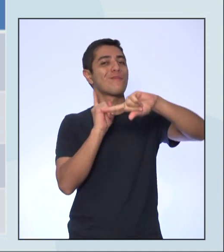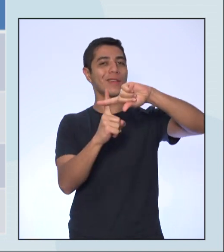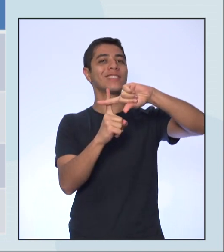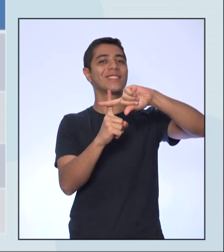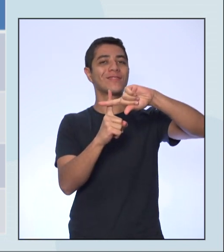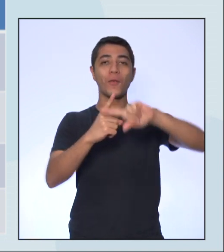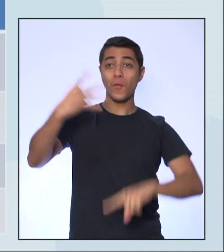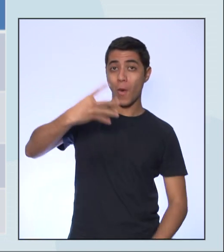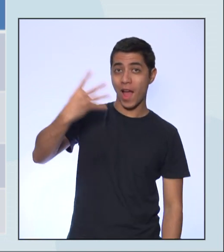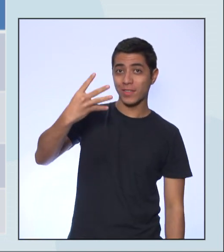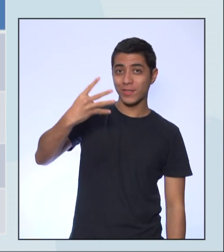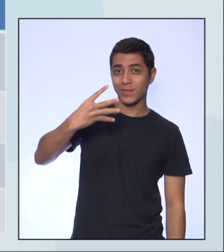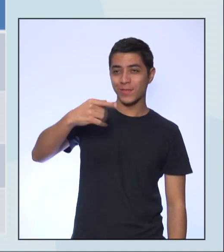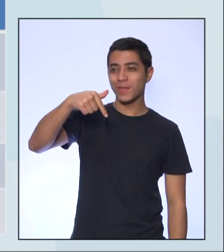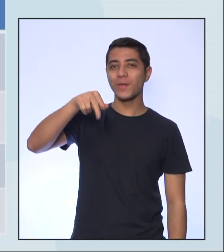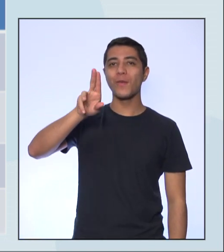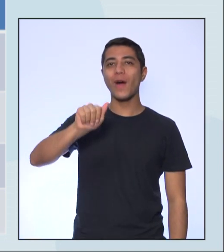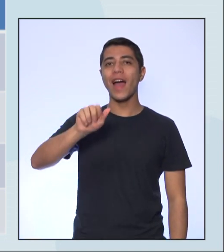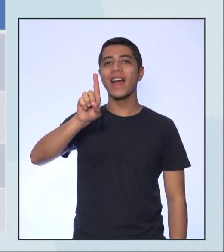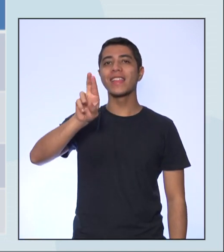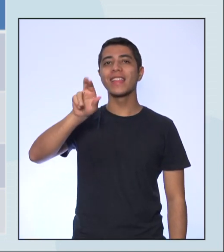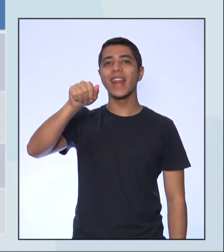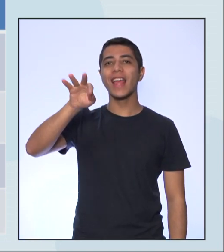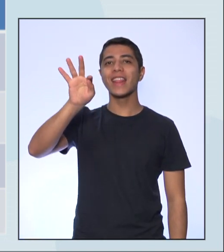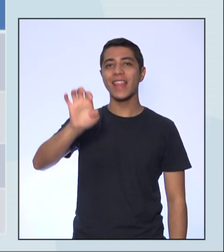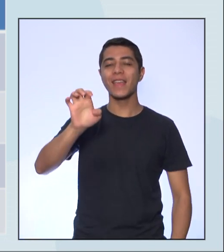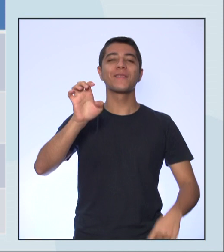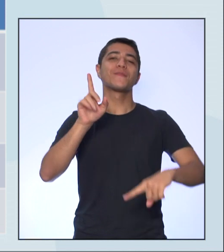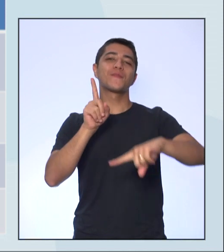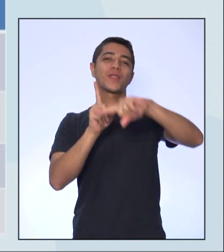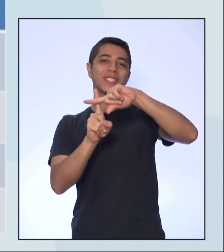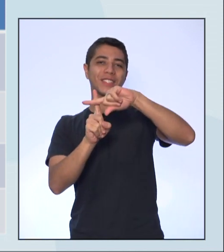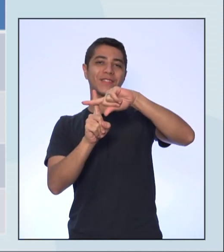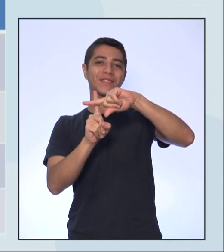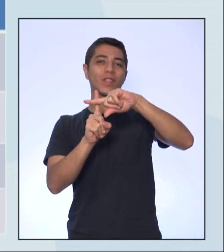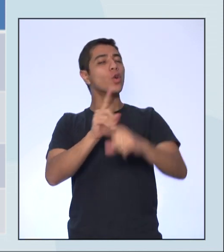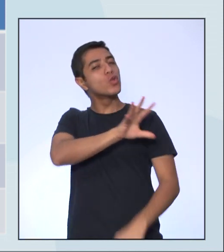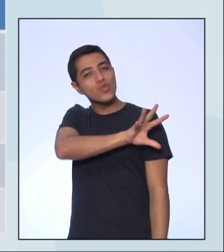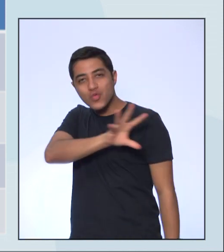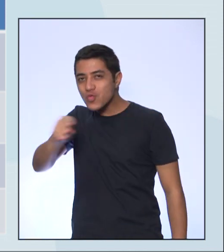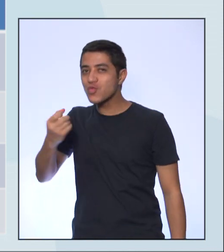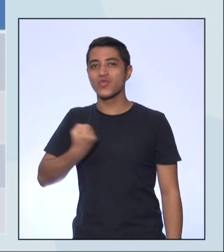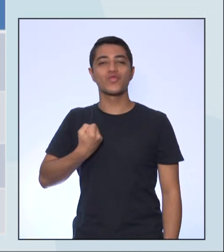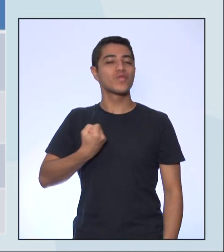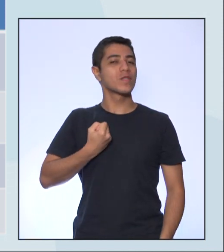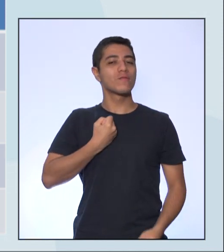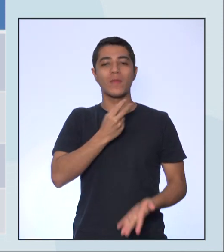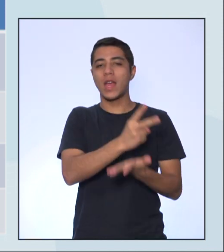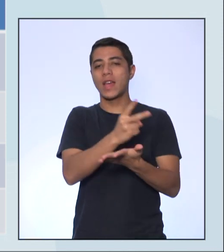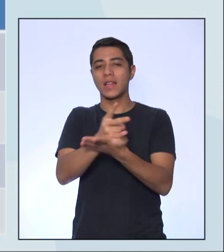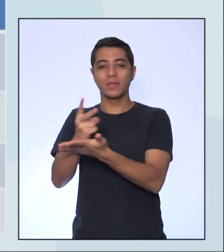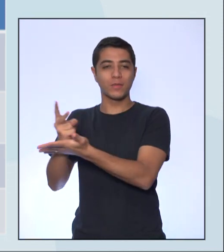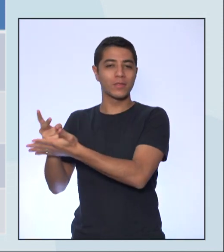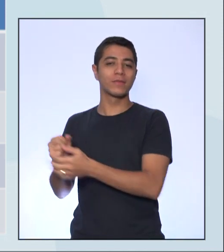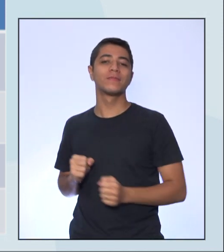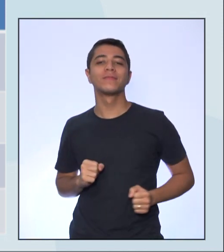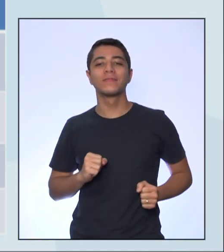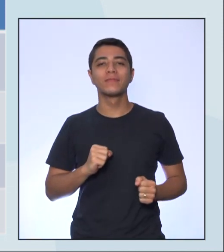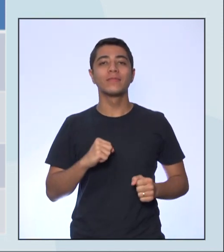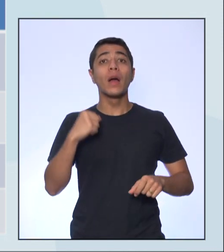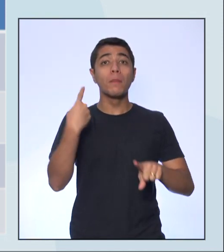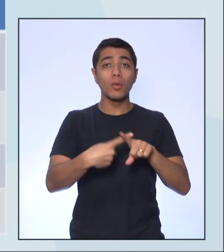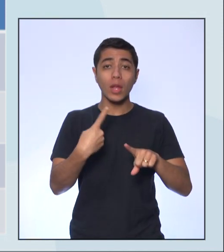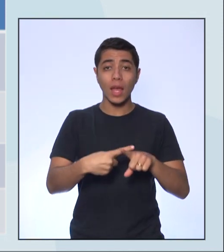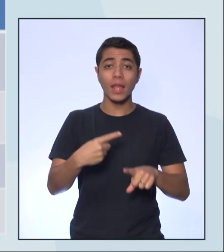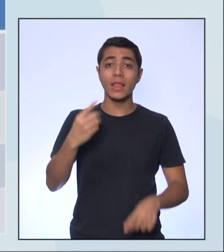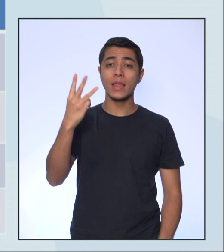no quarto quadrante então todos os valores para coceira são os mesmos lembrando 300 ali é o correspondente de